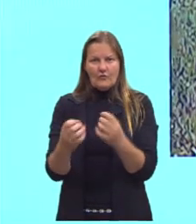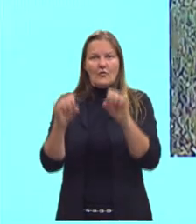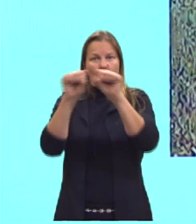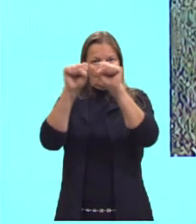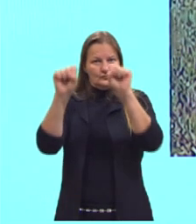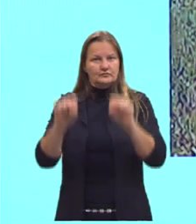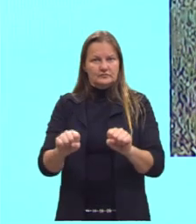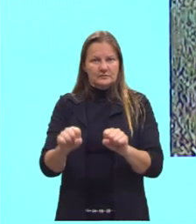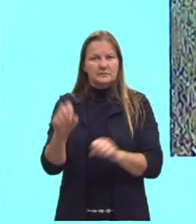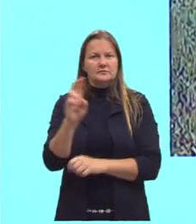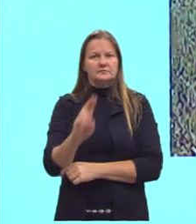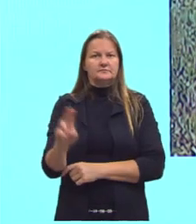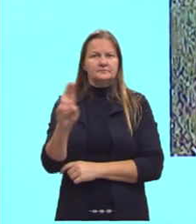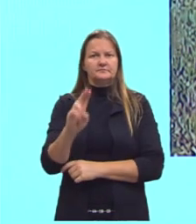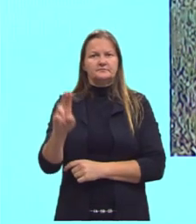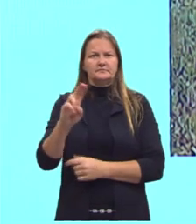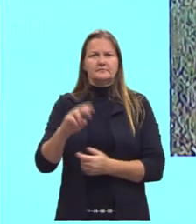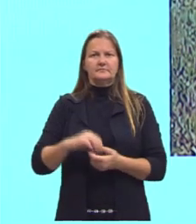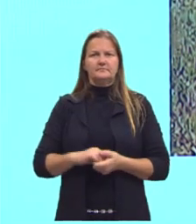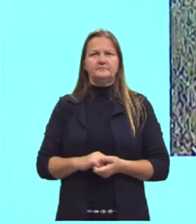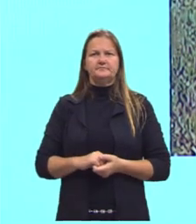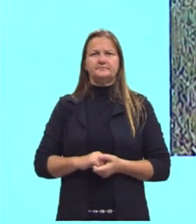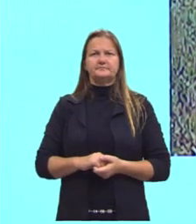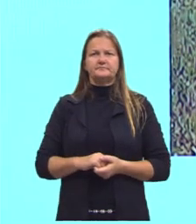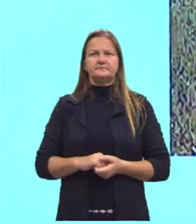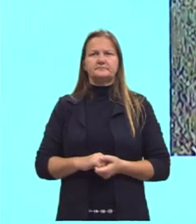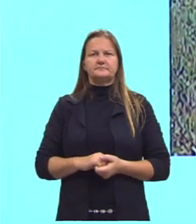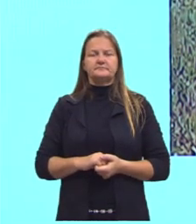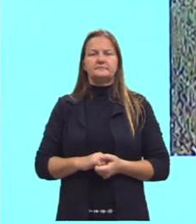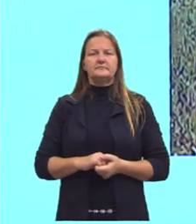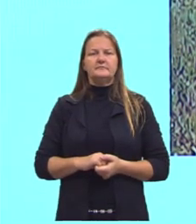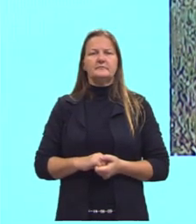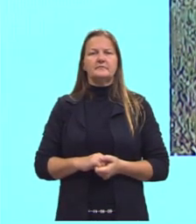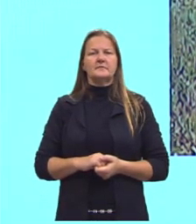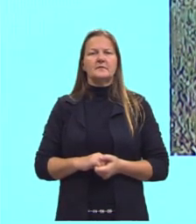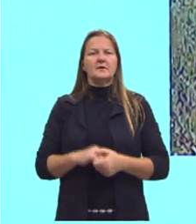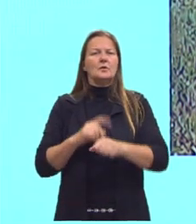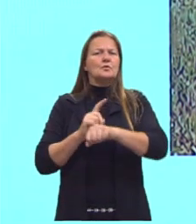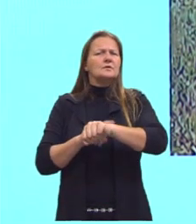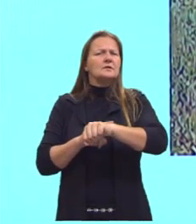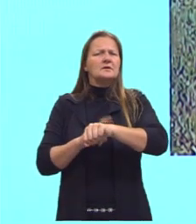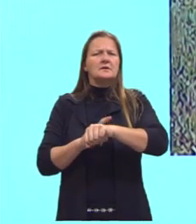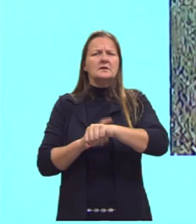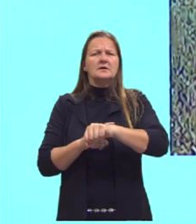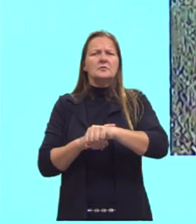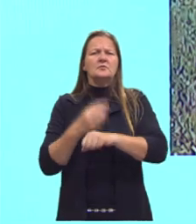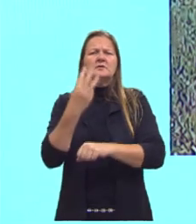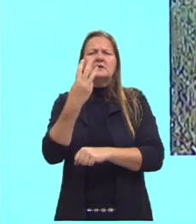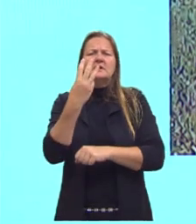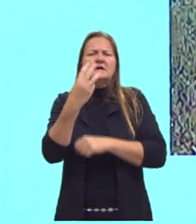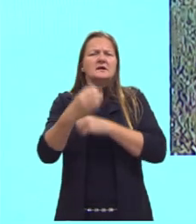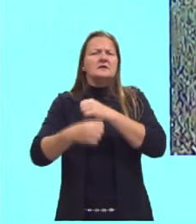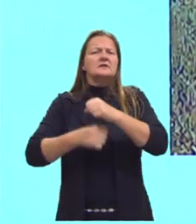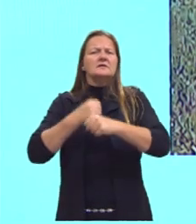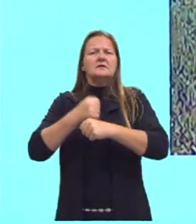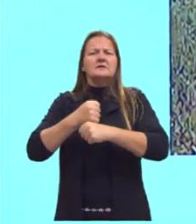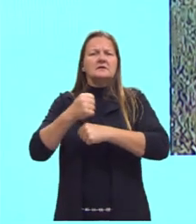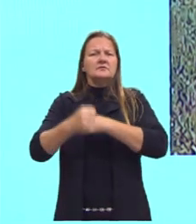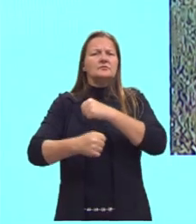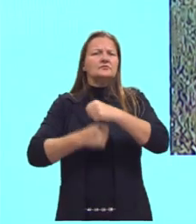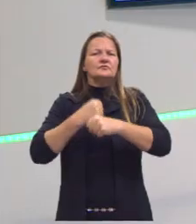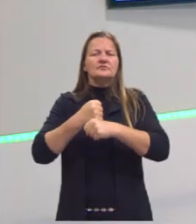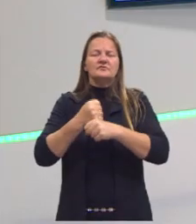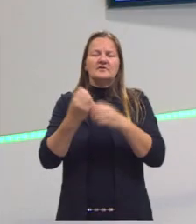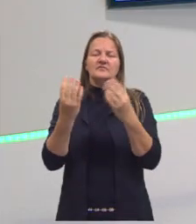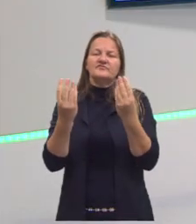sistema sendo utilizado aí né ele dura pouco tempo tá do máximo três anos então depois já vai